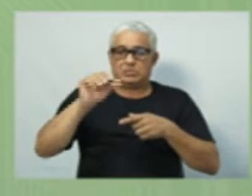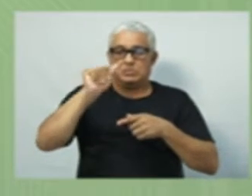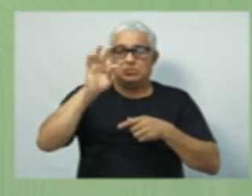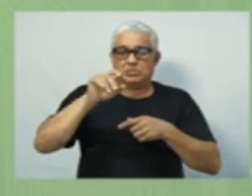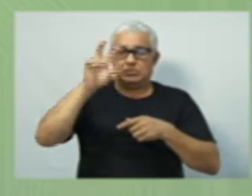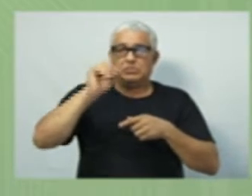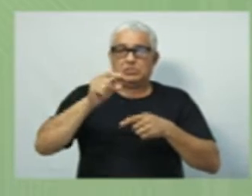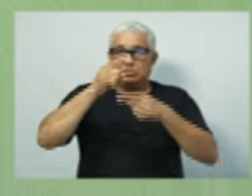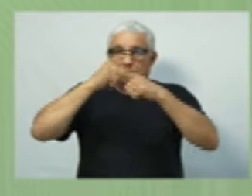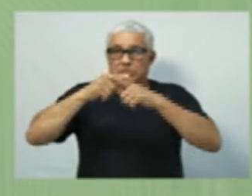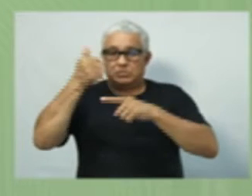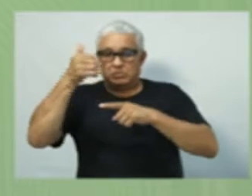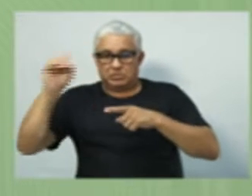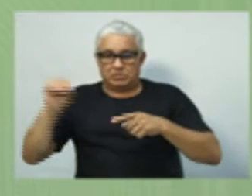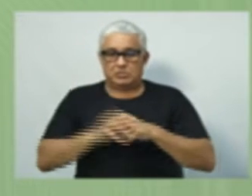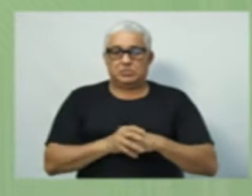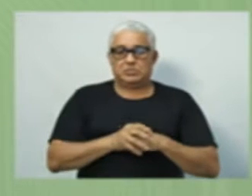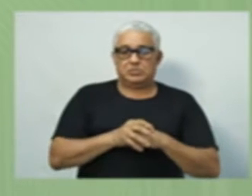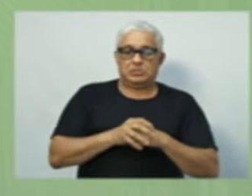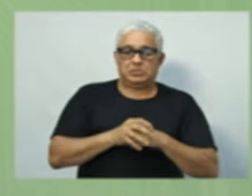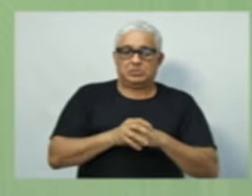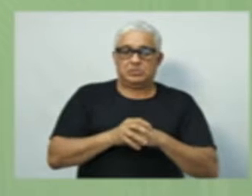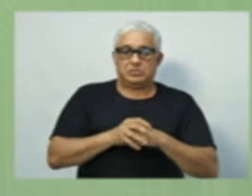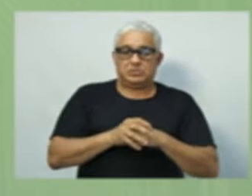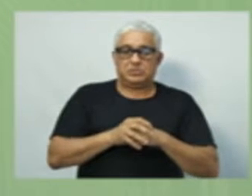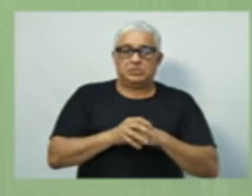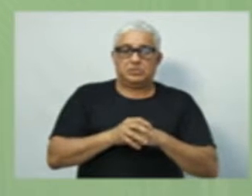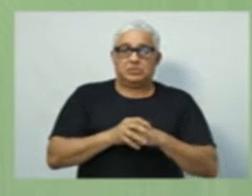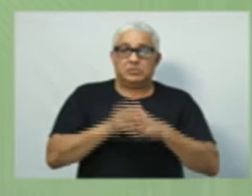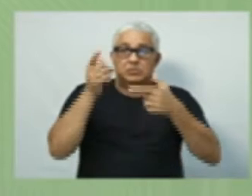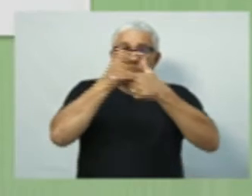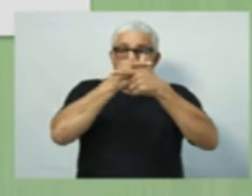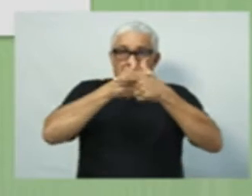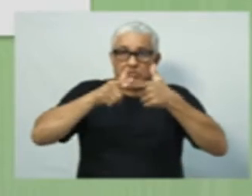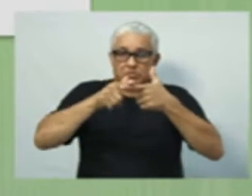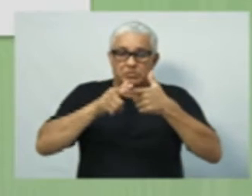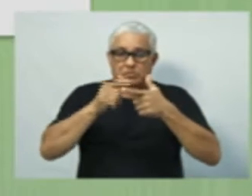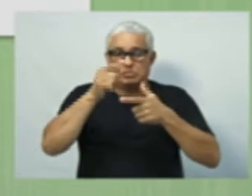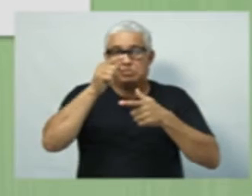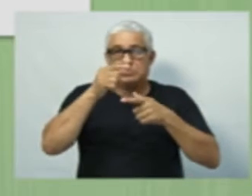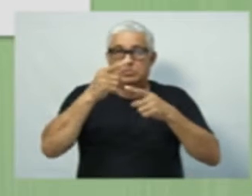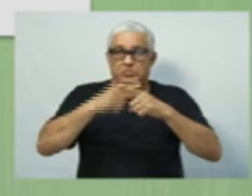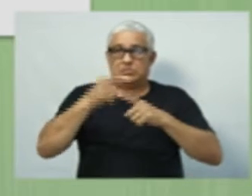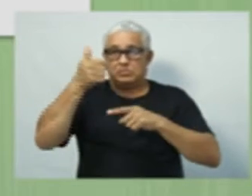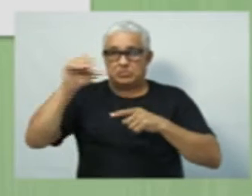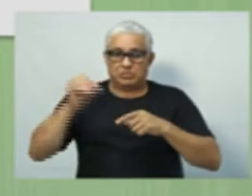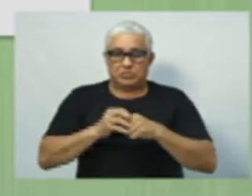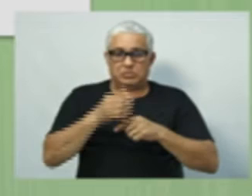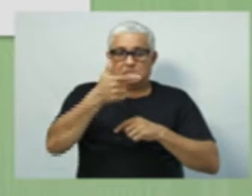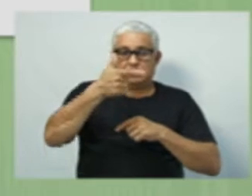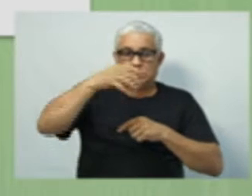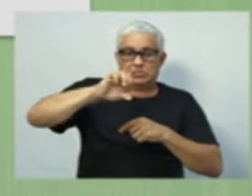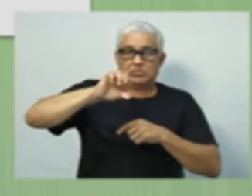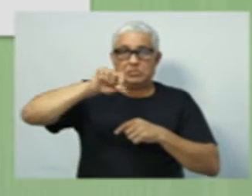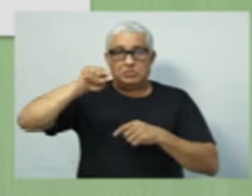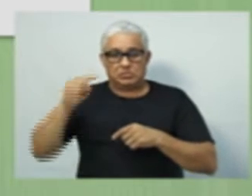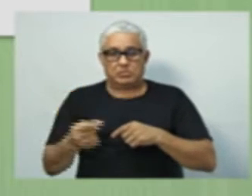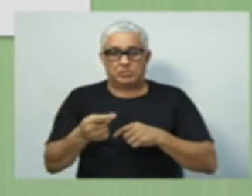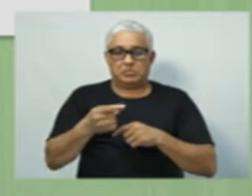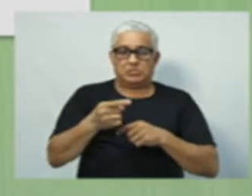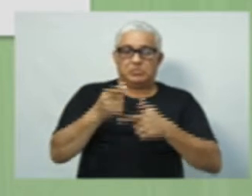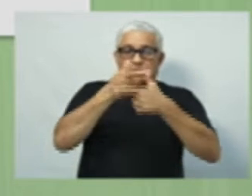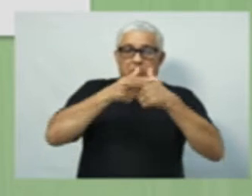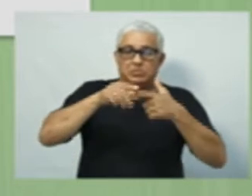86.700 vezes em hóquei 29 mil / 86 700